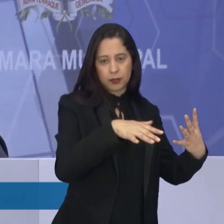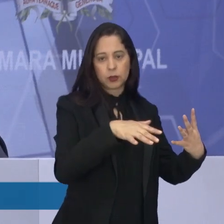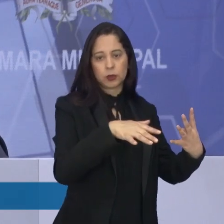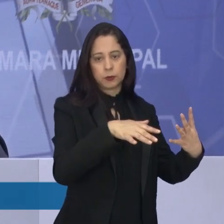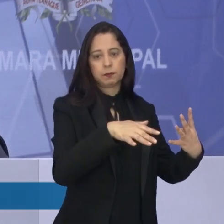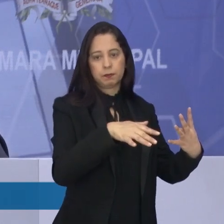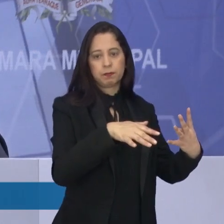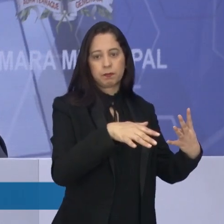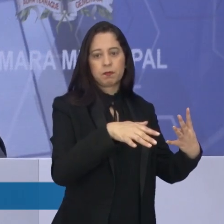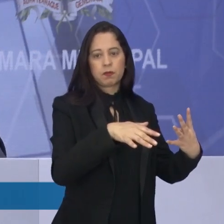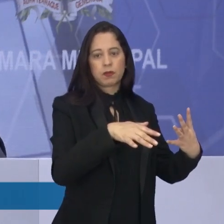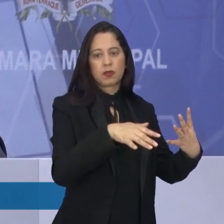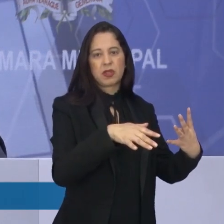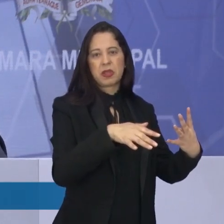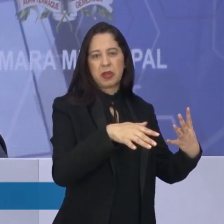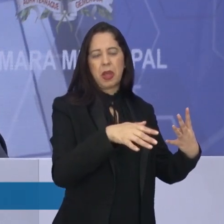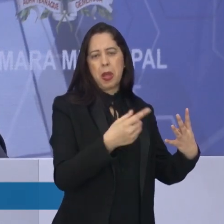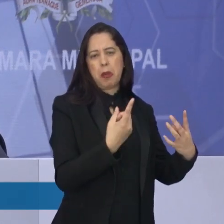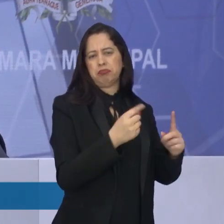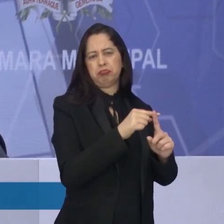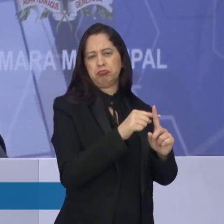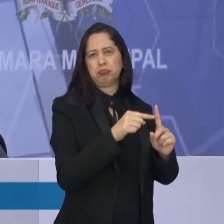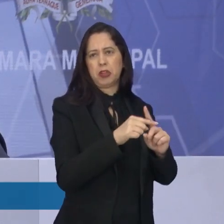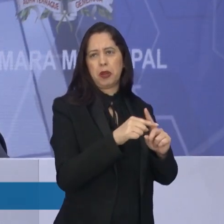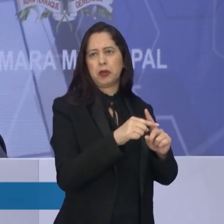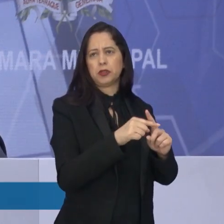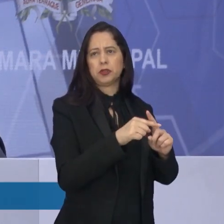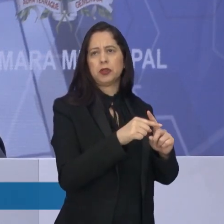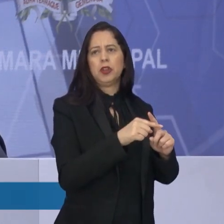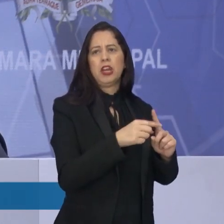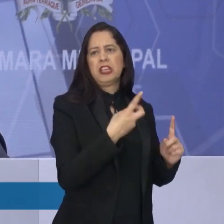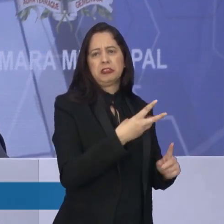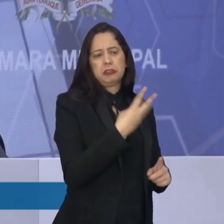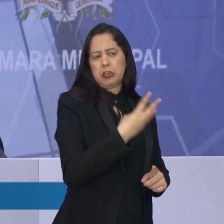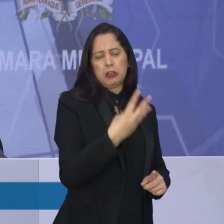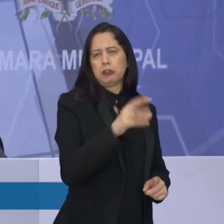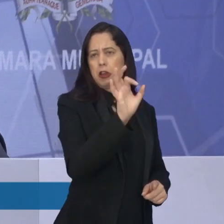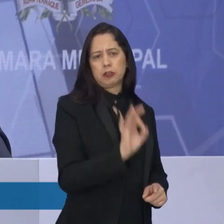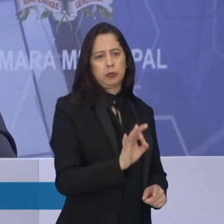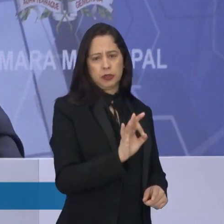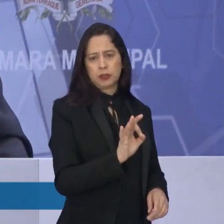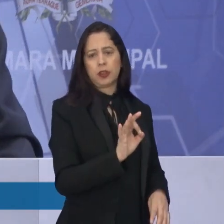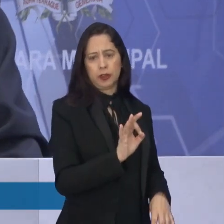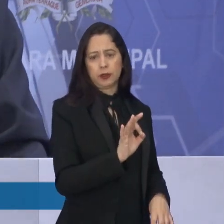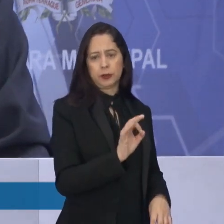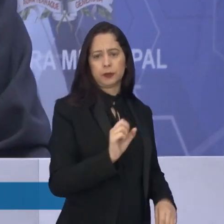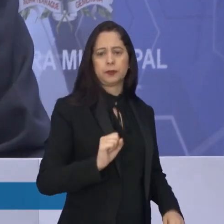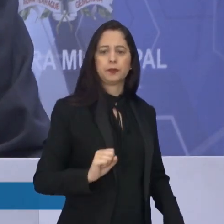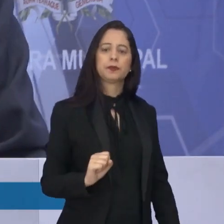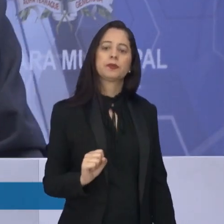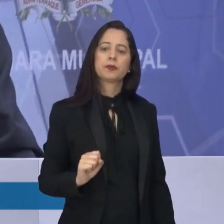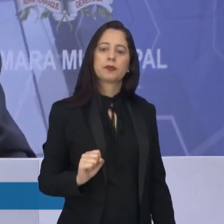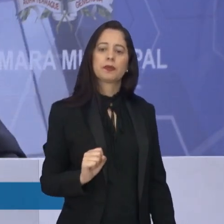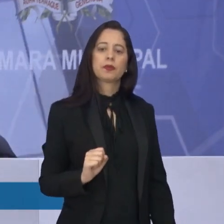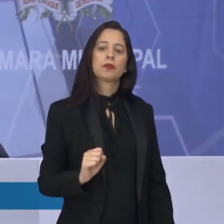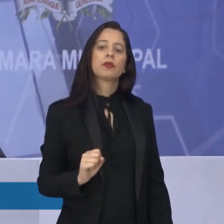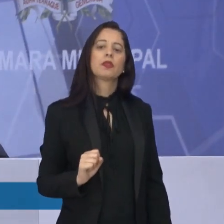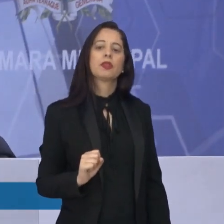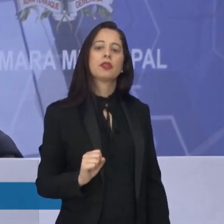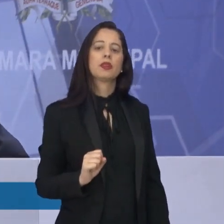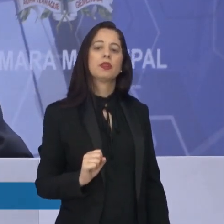e cobra 1/3 da tuition normal para os residentes do estado de Nevada.